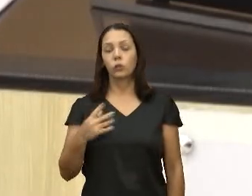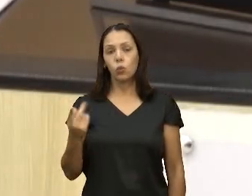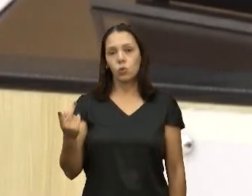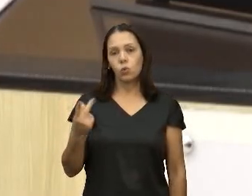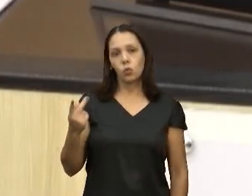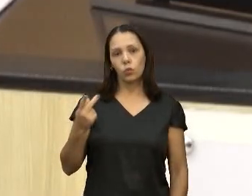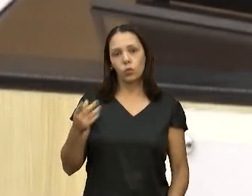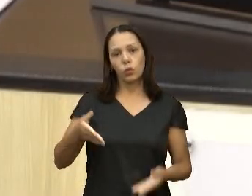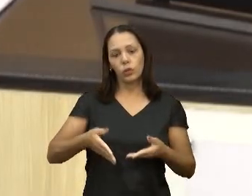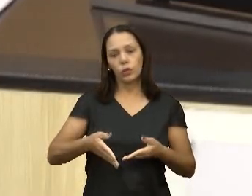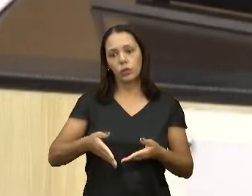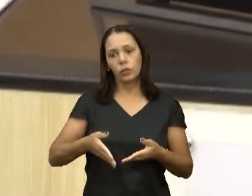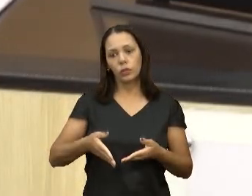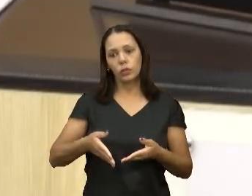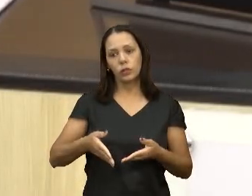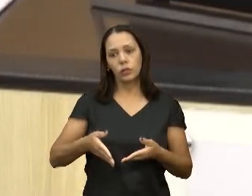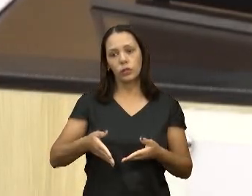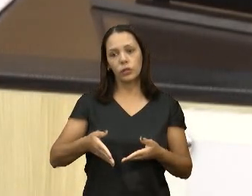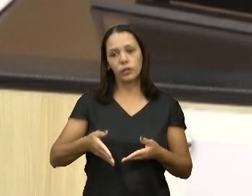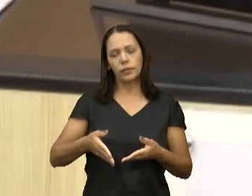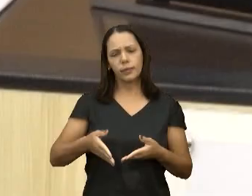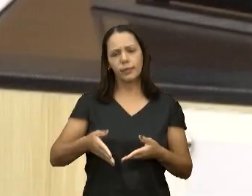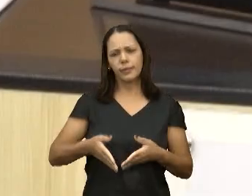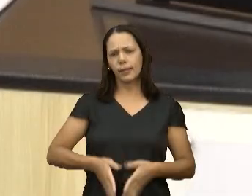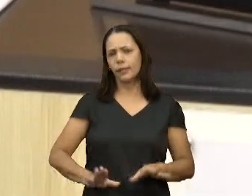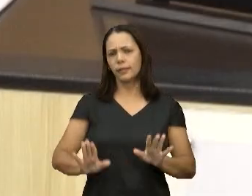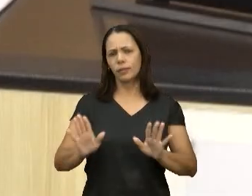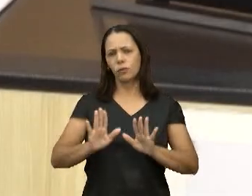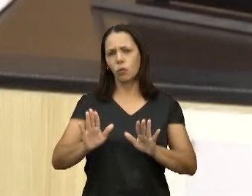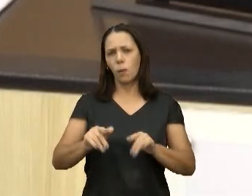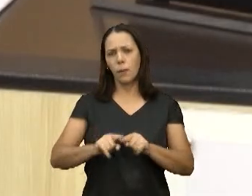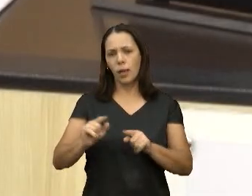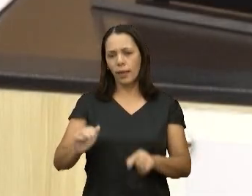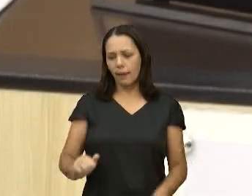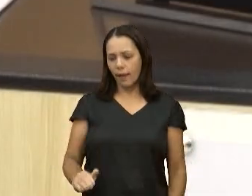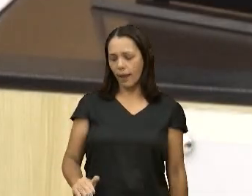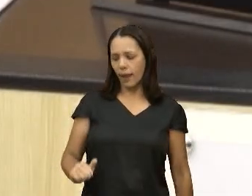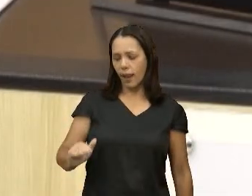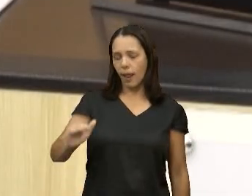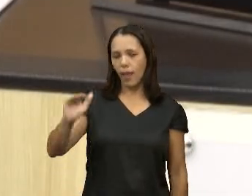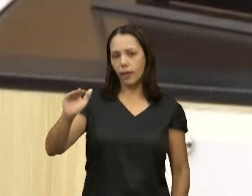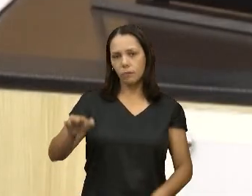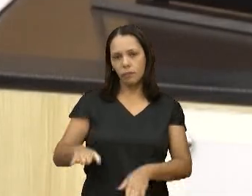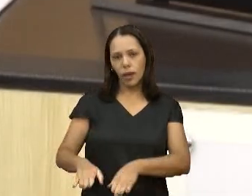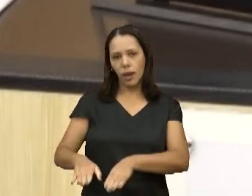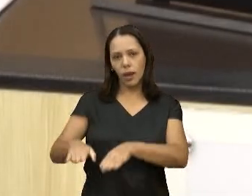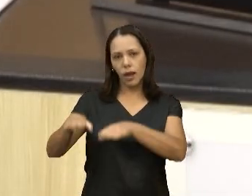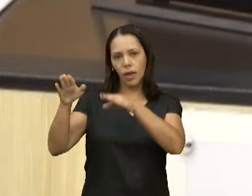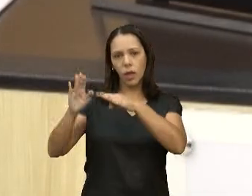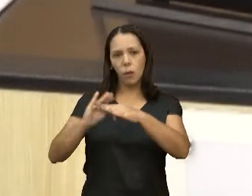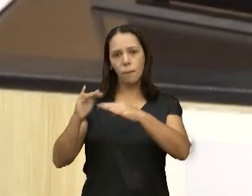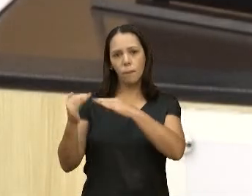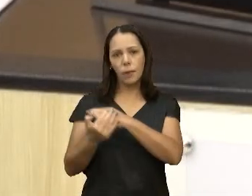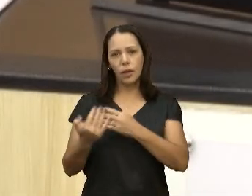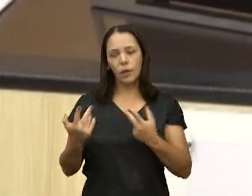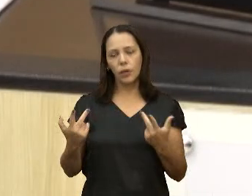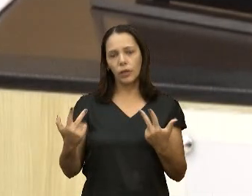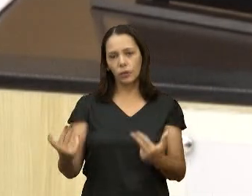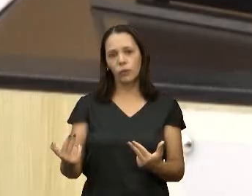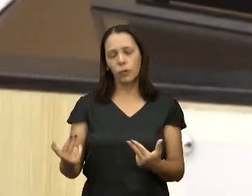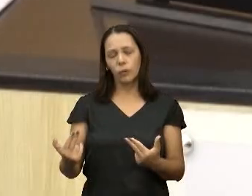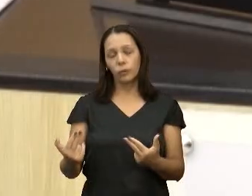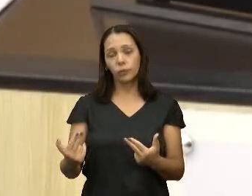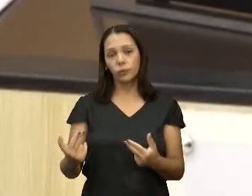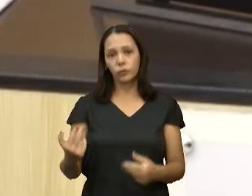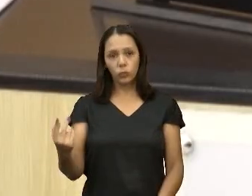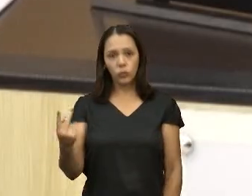bairro, não, nascemos eu não posso dizer, crescemos no mesmo bairro, né? Porque eu não sei se ele nasceu lá, mas